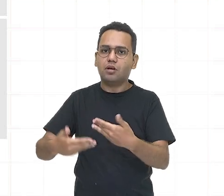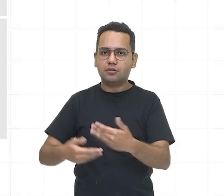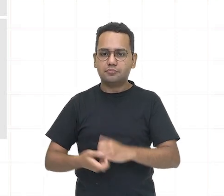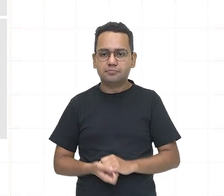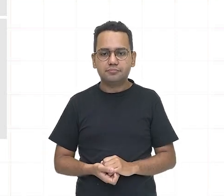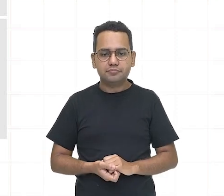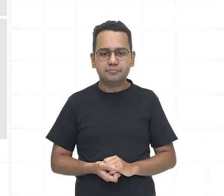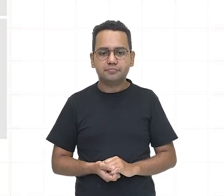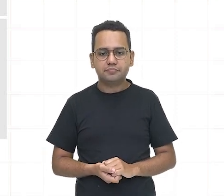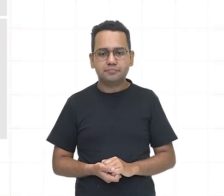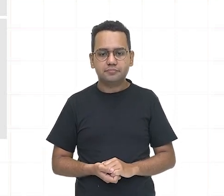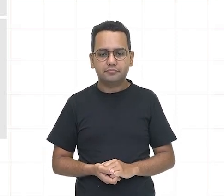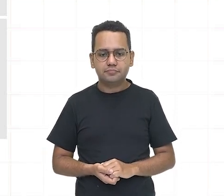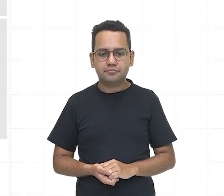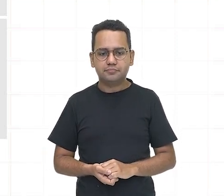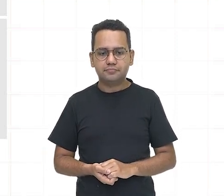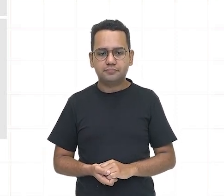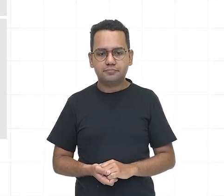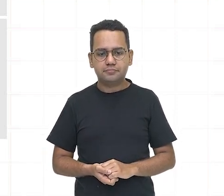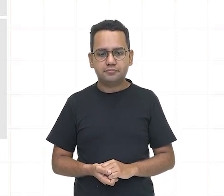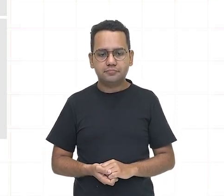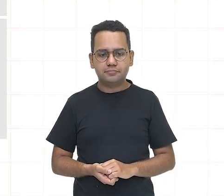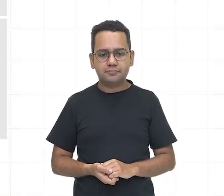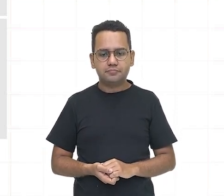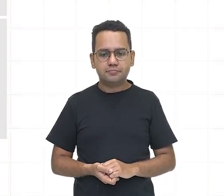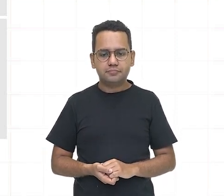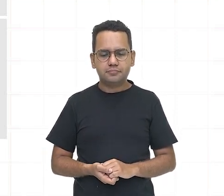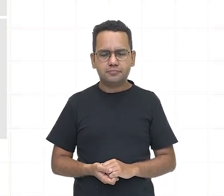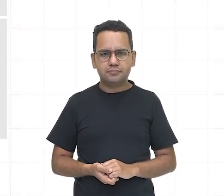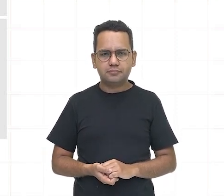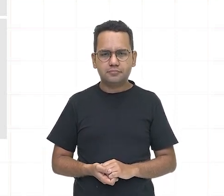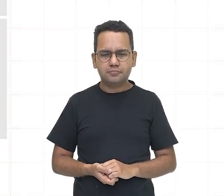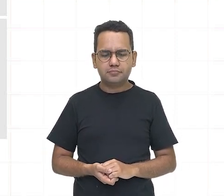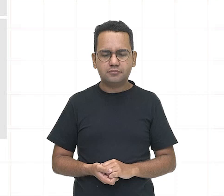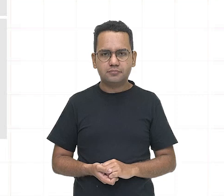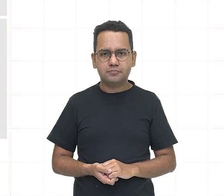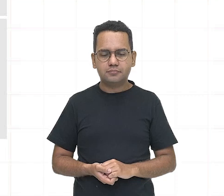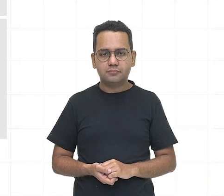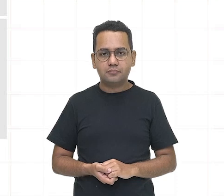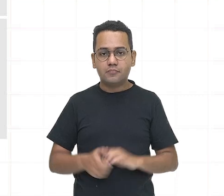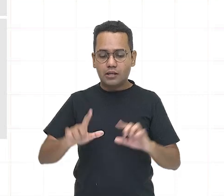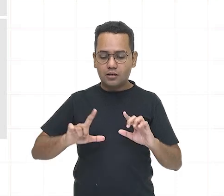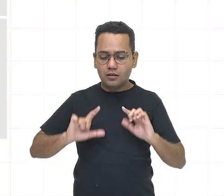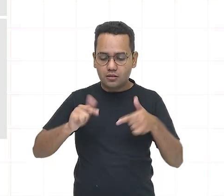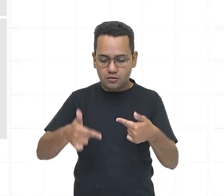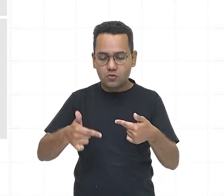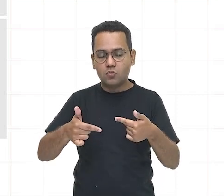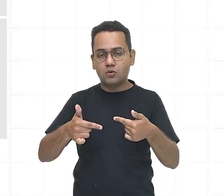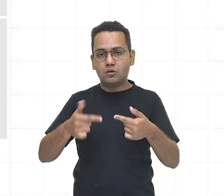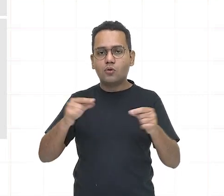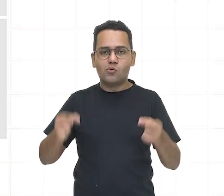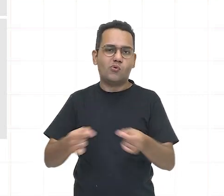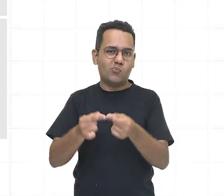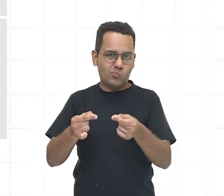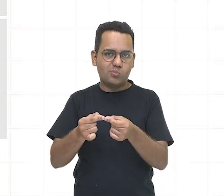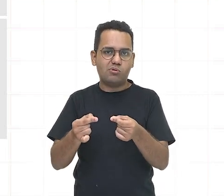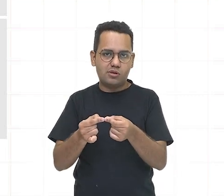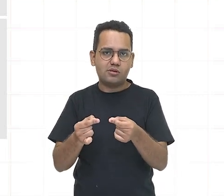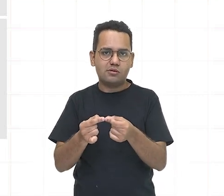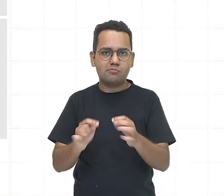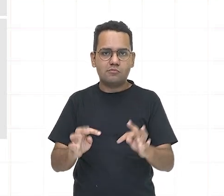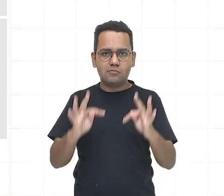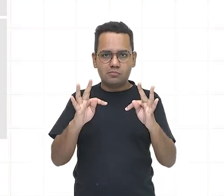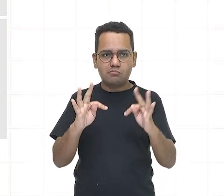Então, realmente fazer essas atividades que acabam ajudando nesse processo de desenvolvimento tecnológico